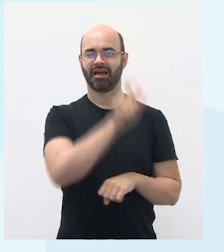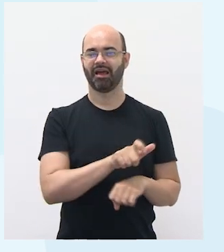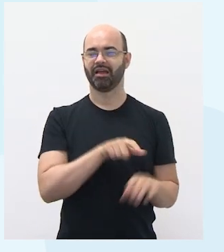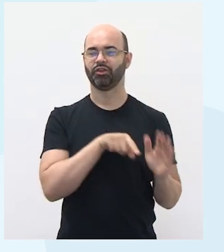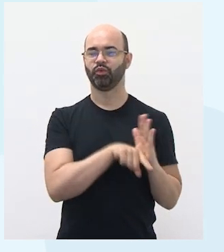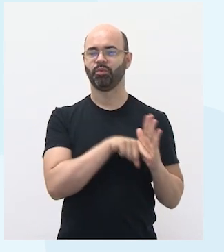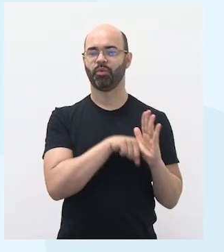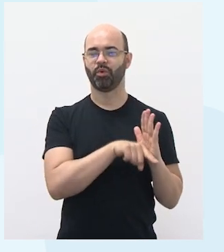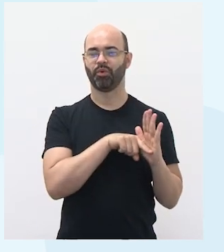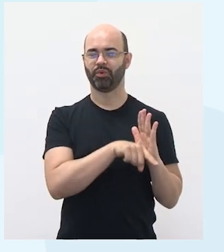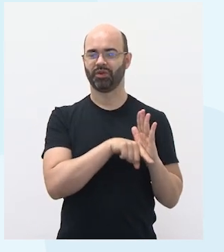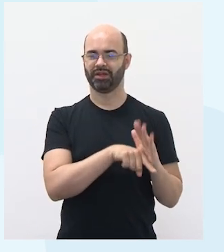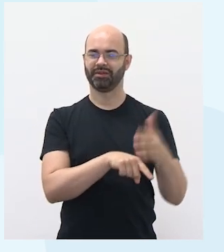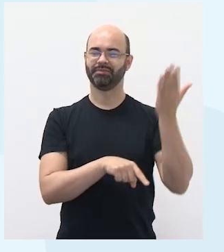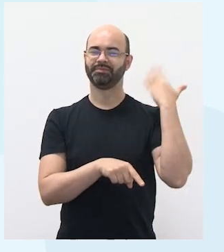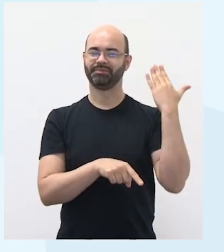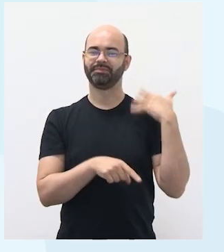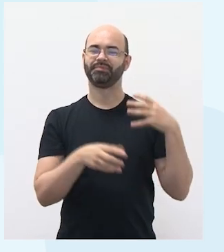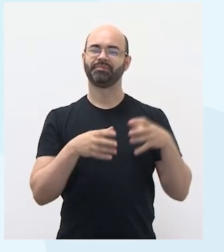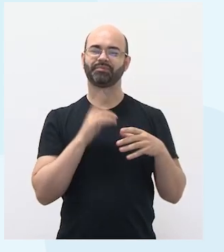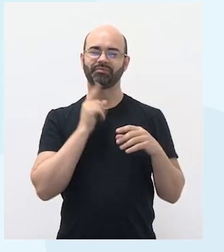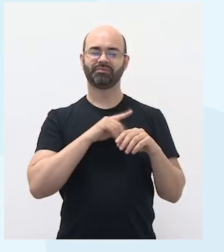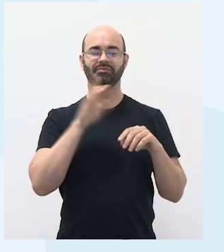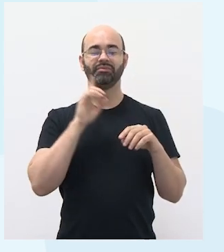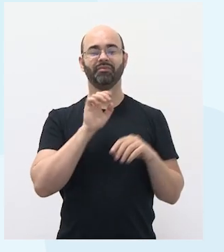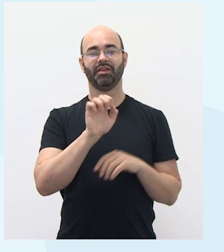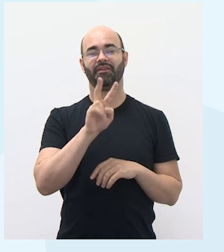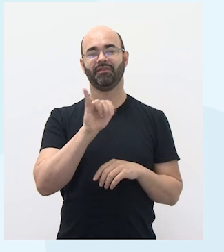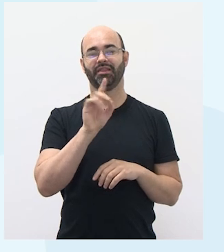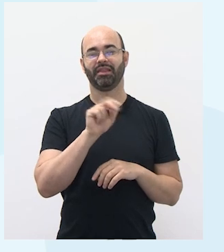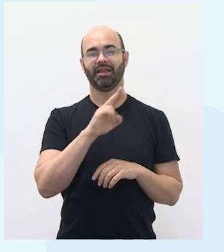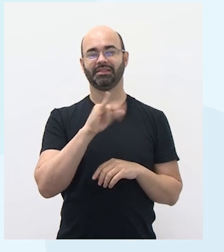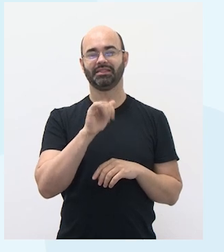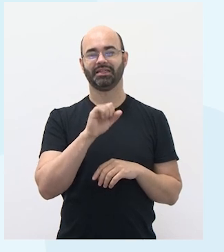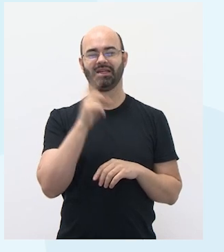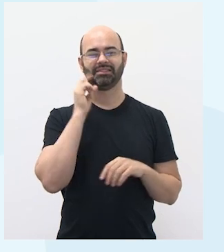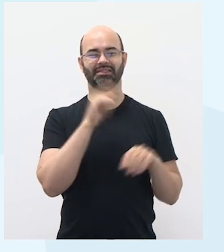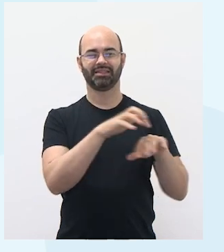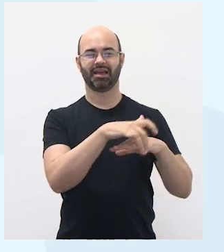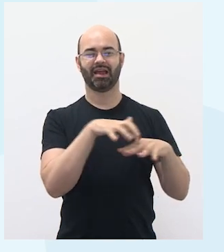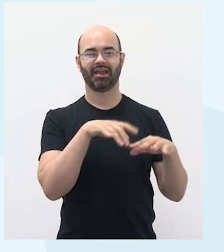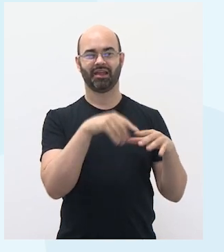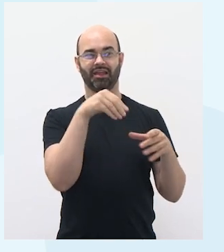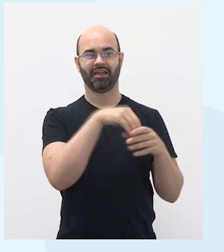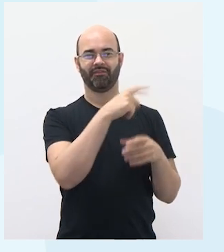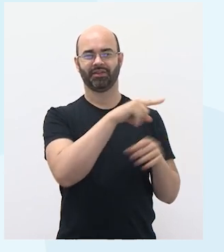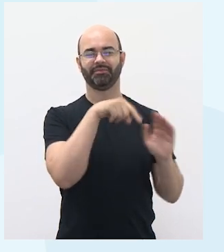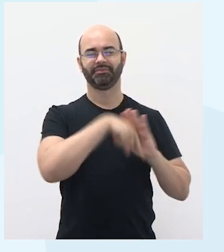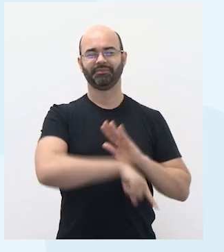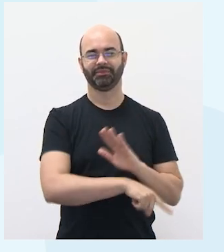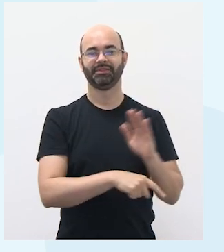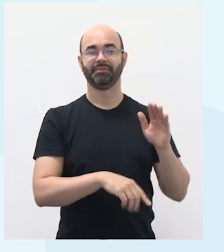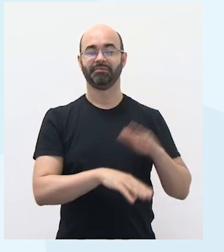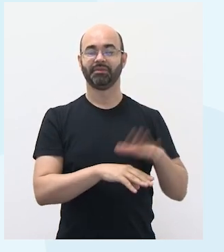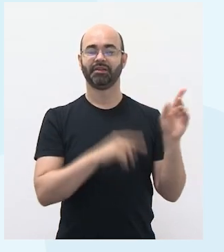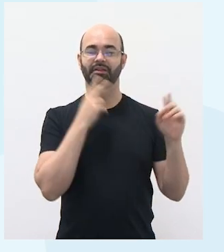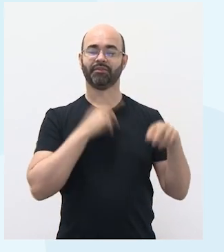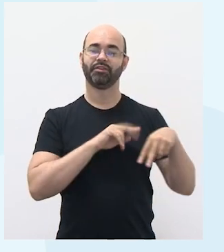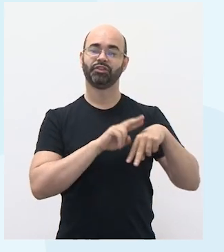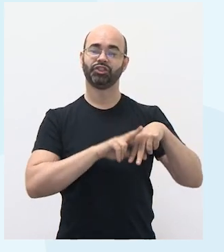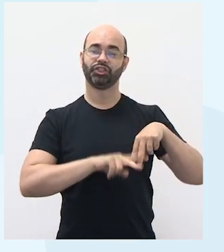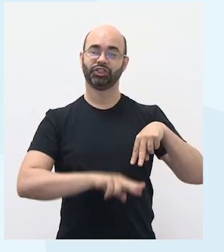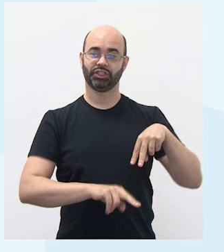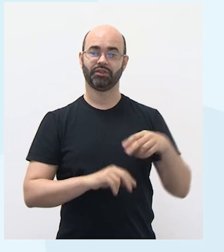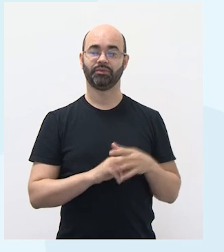evidências. Ela tem, se vocês procurarem nos arquivos, tem uma contribuição mais aprofundada da parte dela, que ela coloca que gênero é um